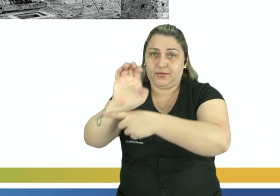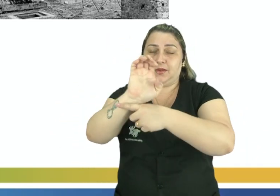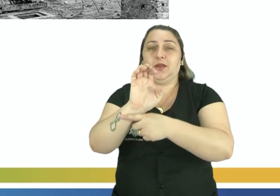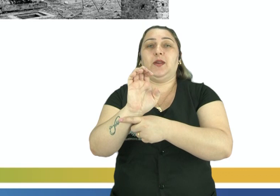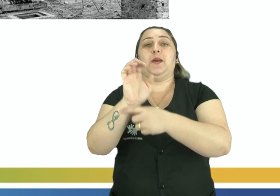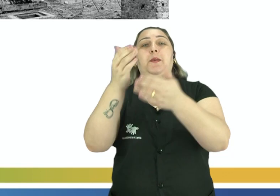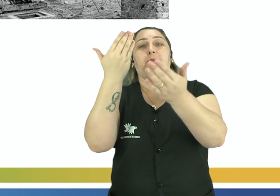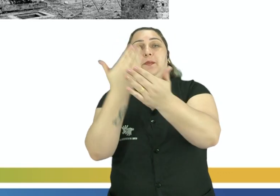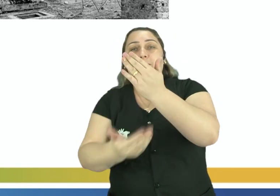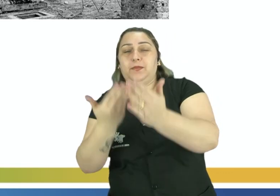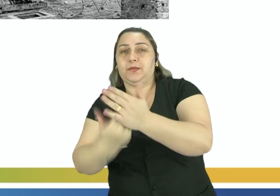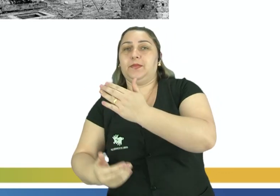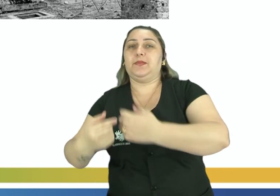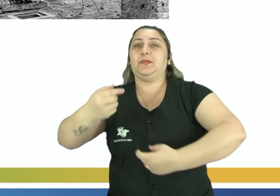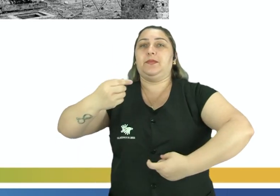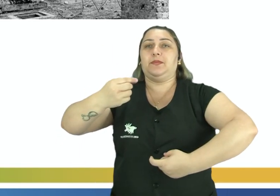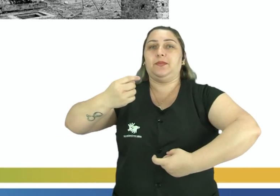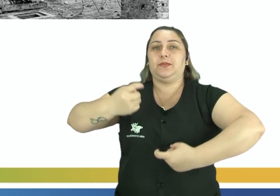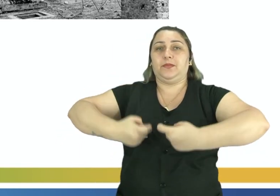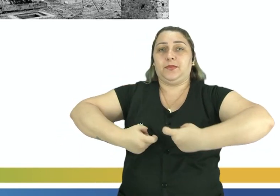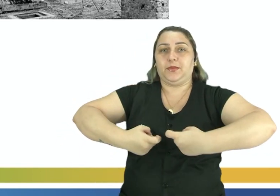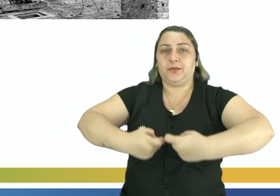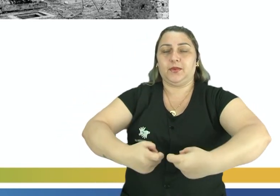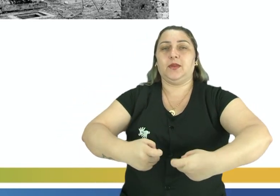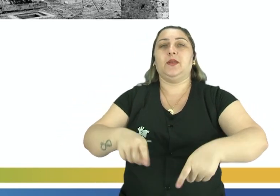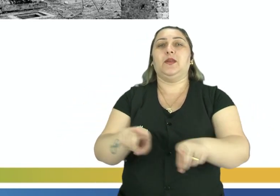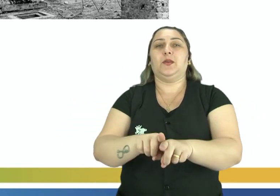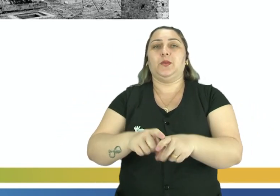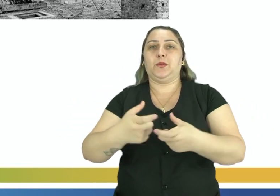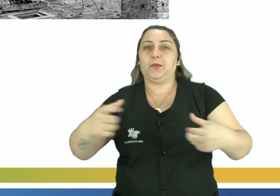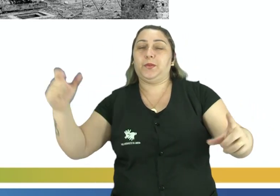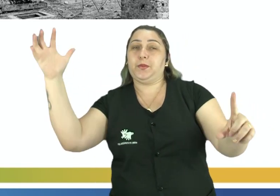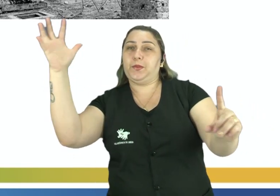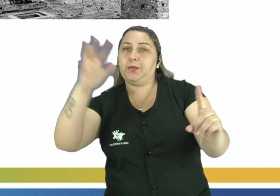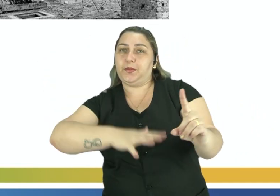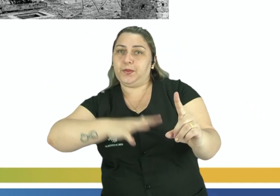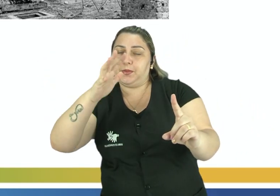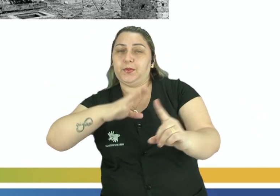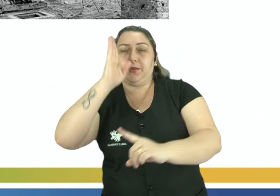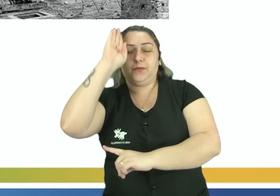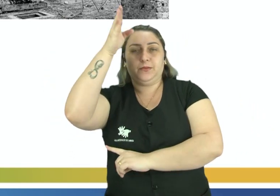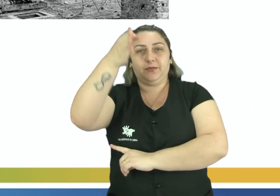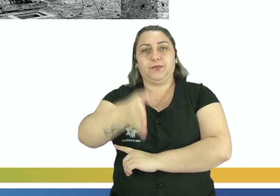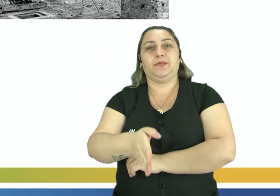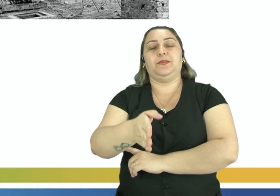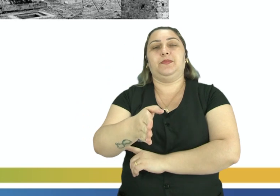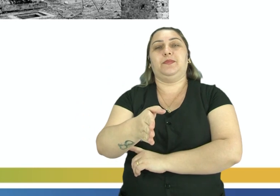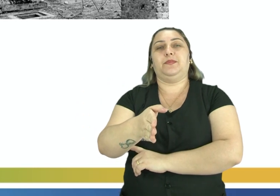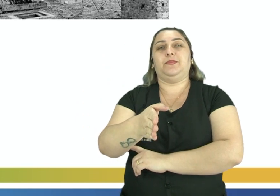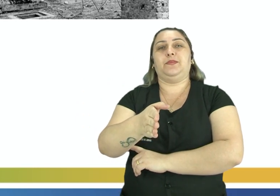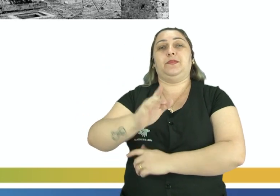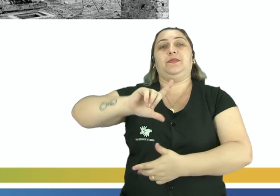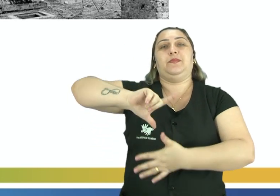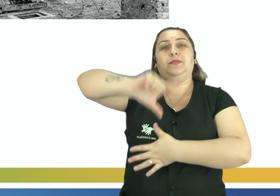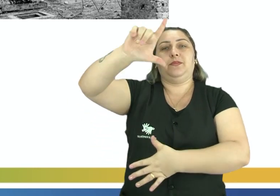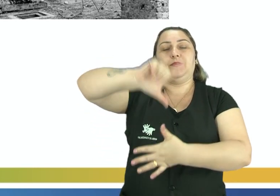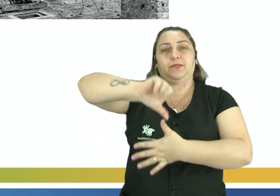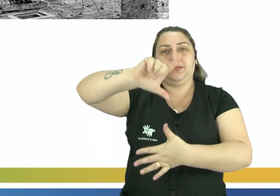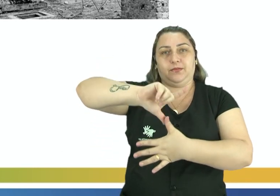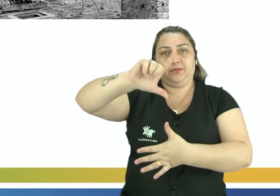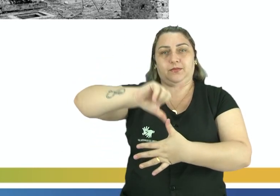função da guerra para poder estender o seu raio de influência, principalmente na América